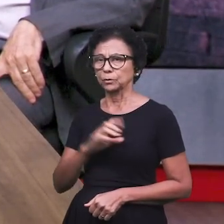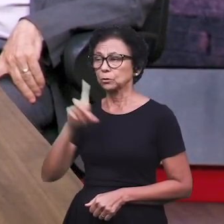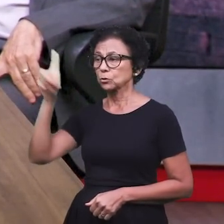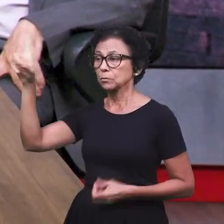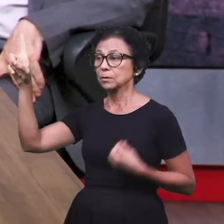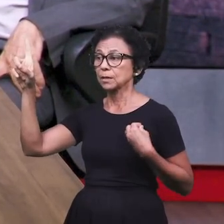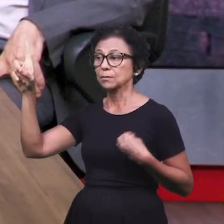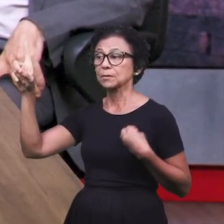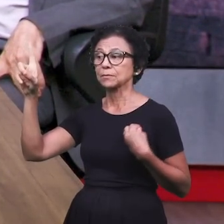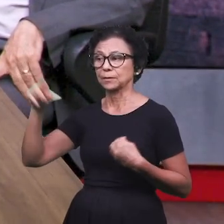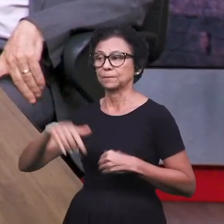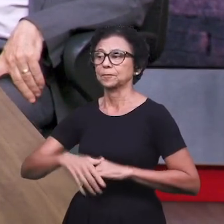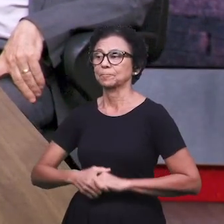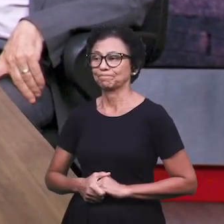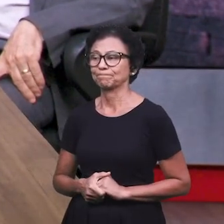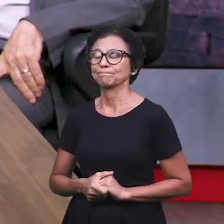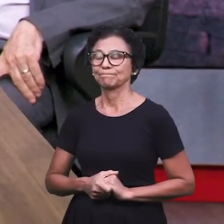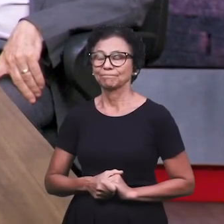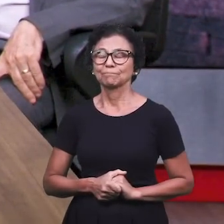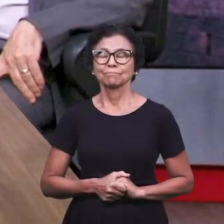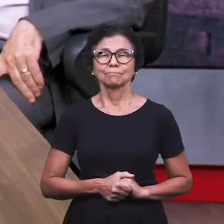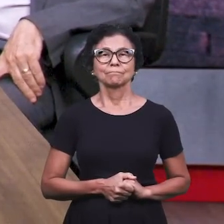Sobre esta revelação que você teve, né?